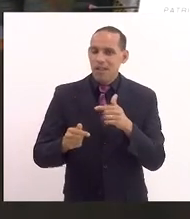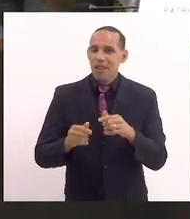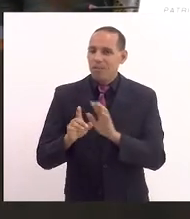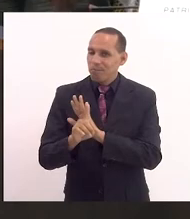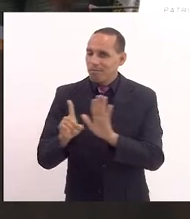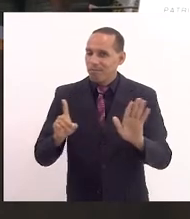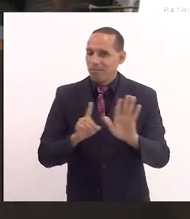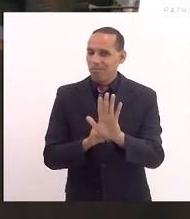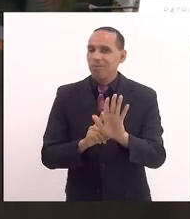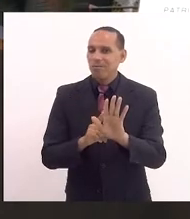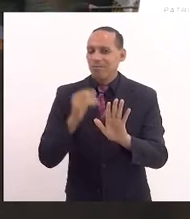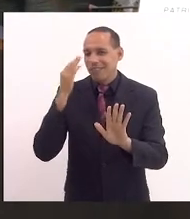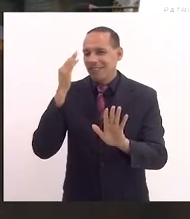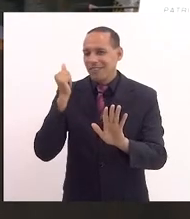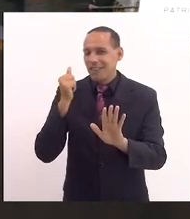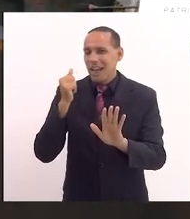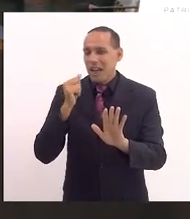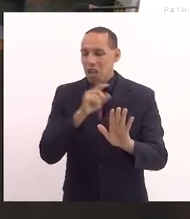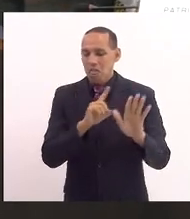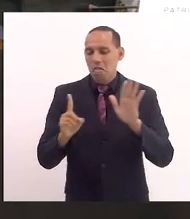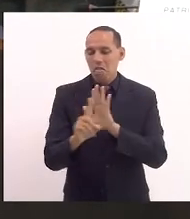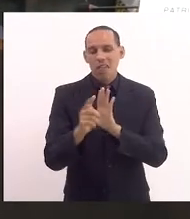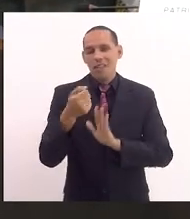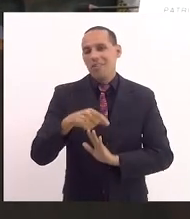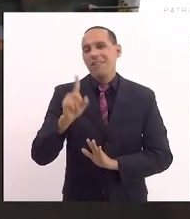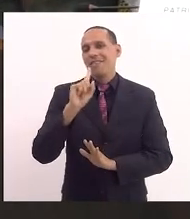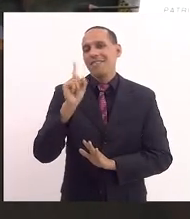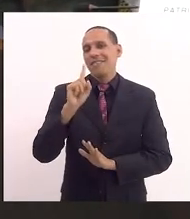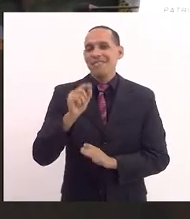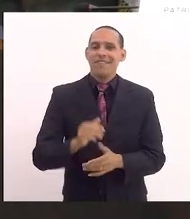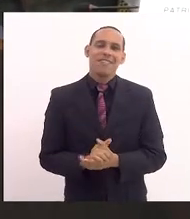que quem de verdade trabalha em off, não precisa aparecer nem nada.